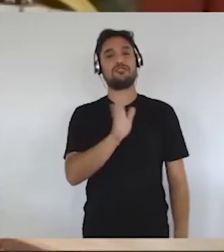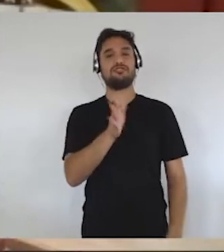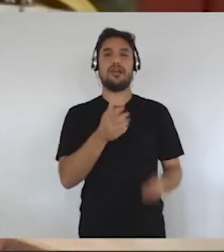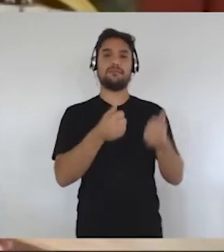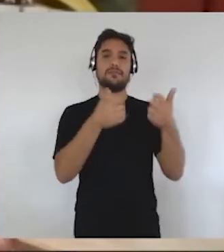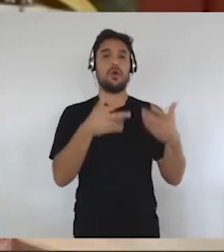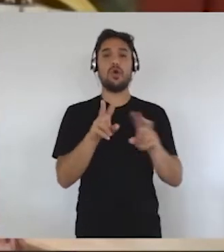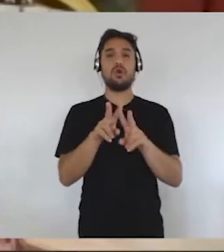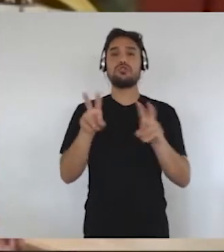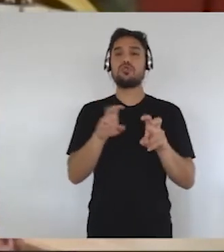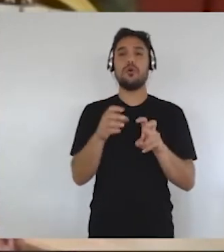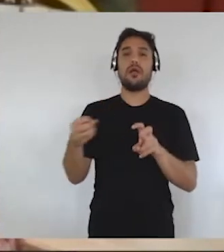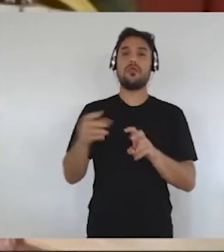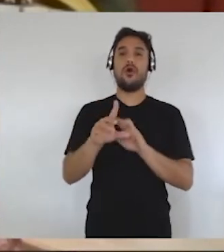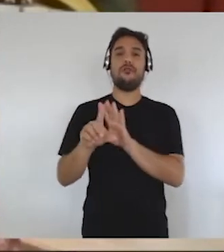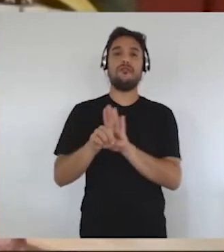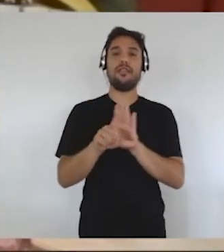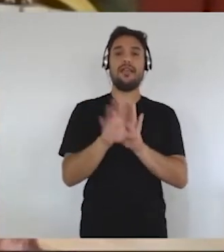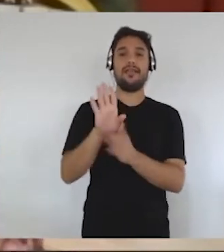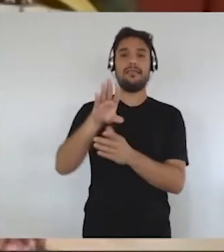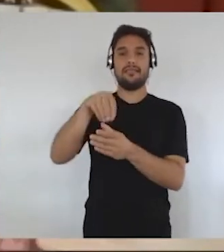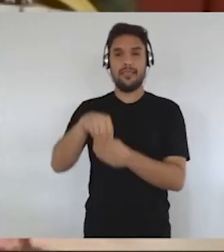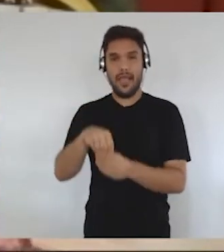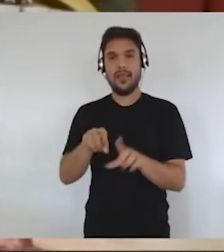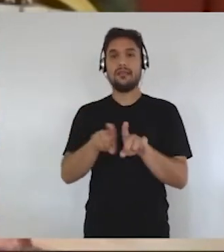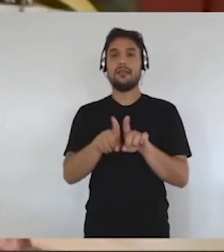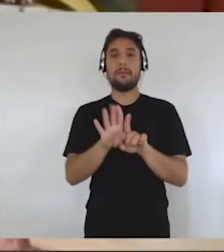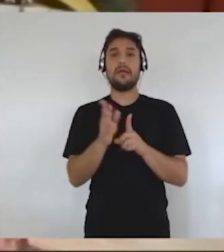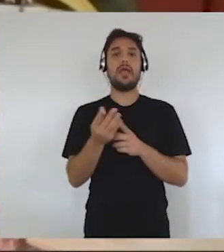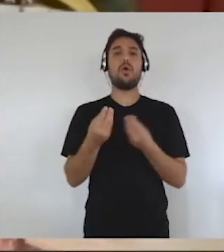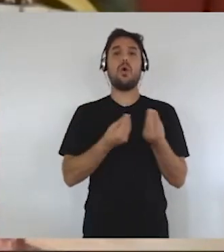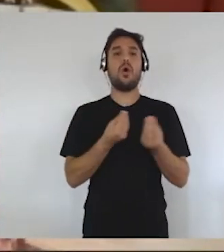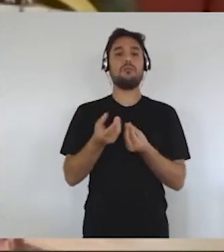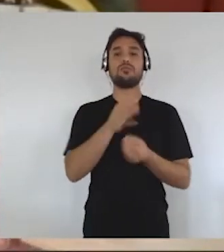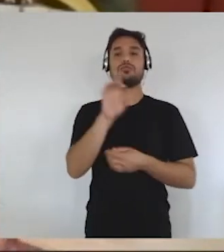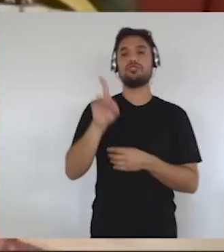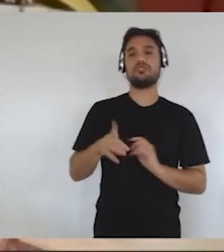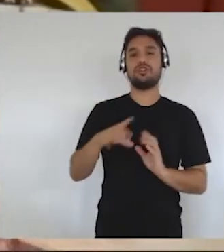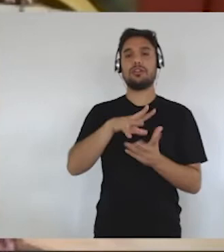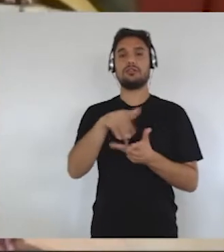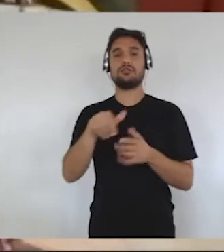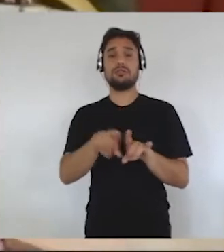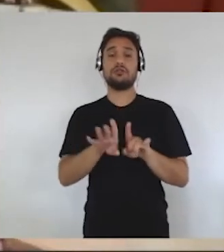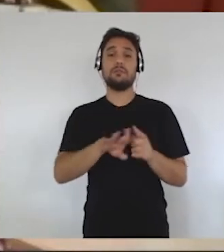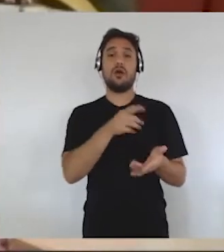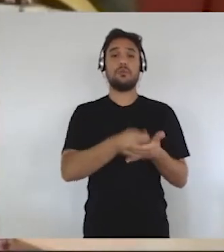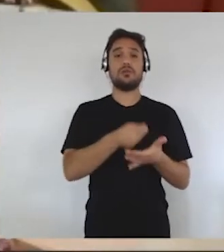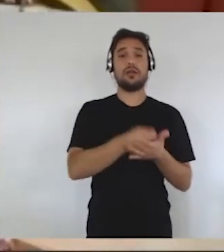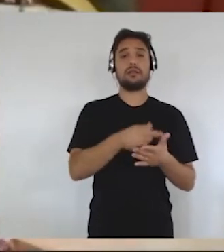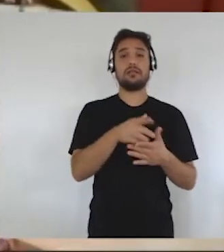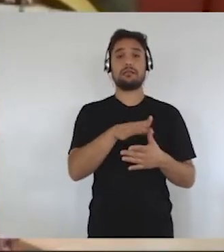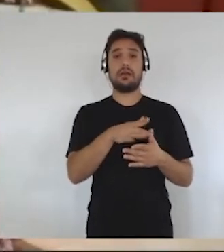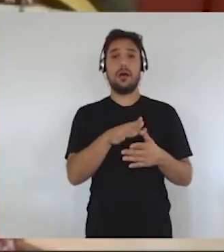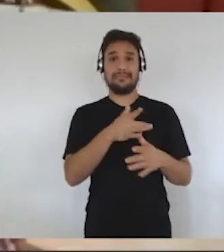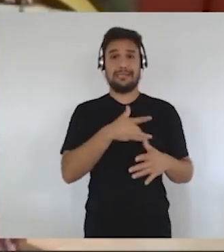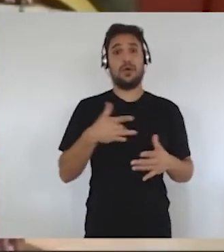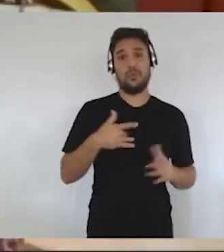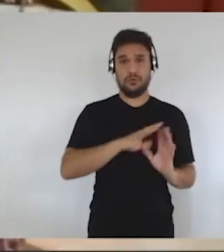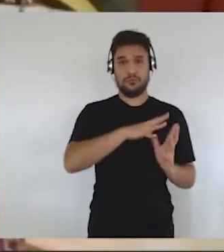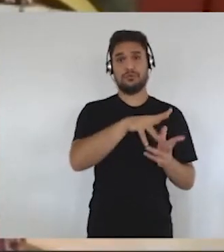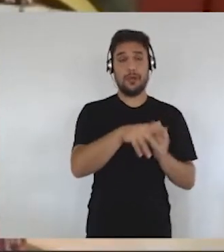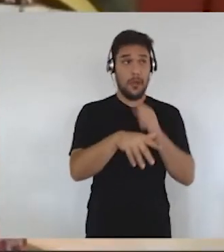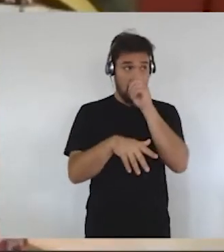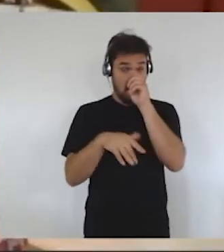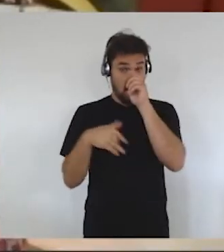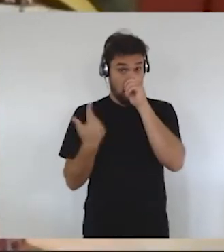questão da regulamentação interna, das obrigações frente ao direito internacional e as obrigações sanitárias internacionais. E aí a gente